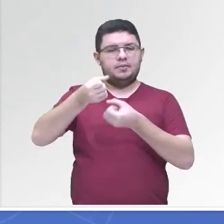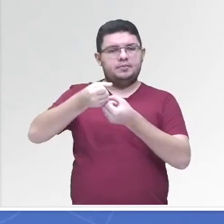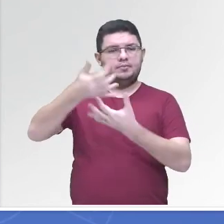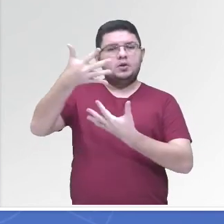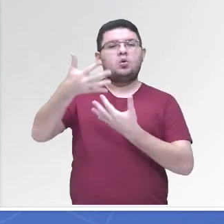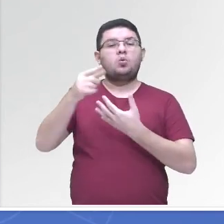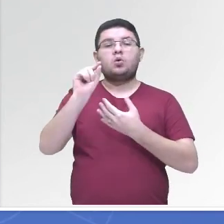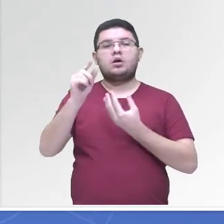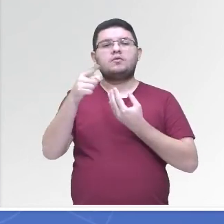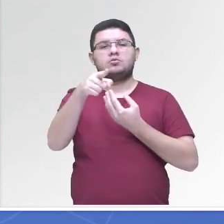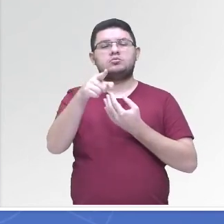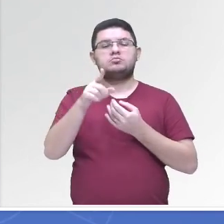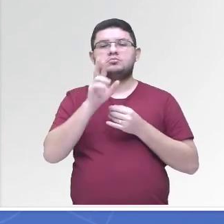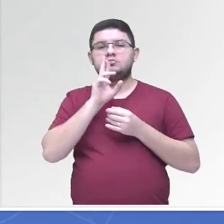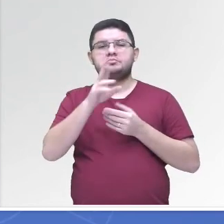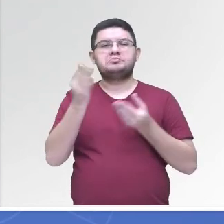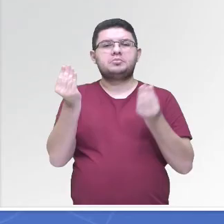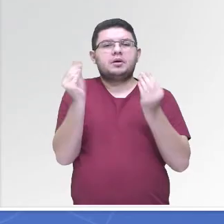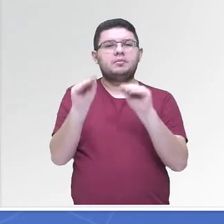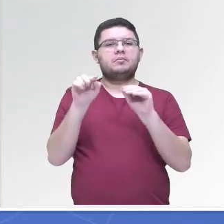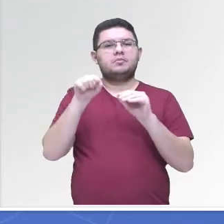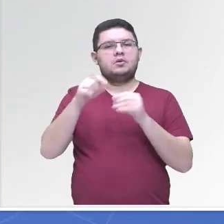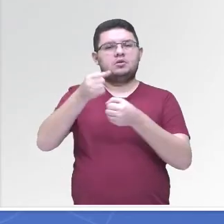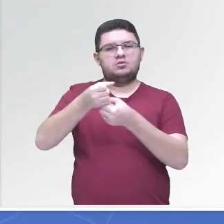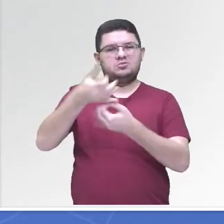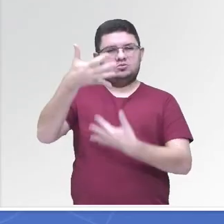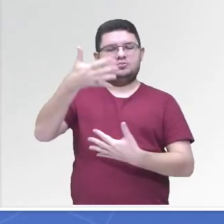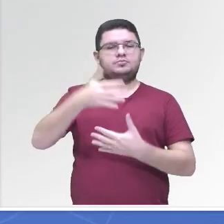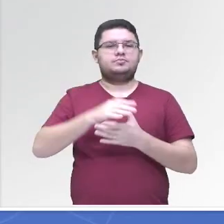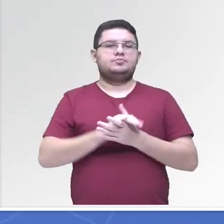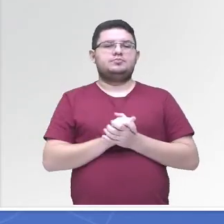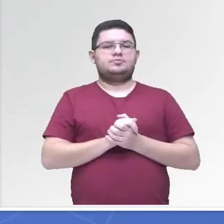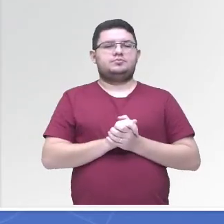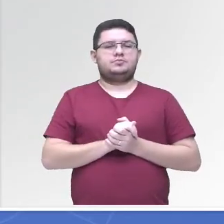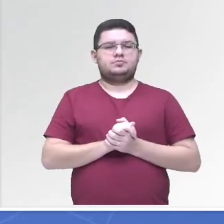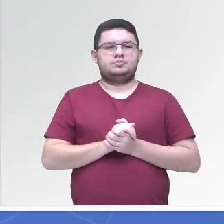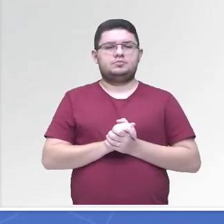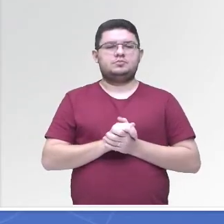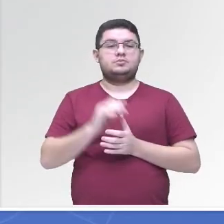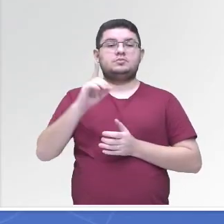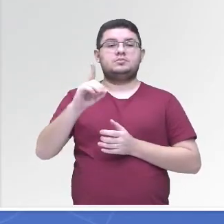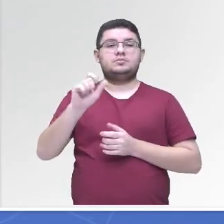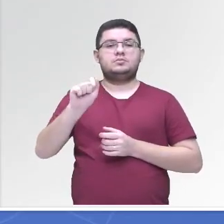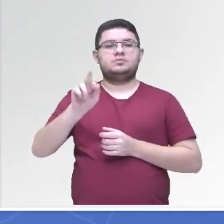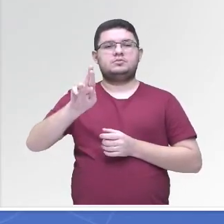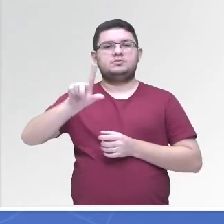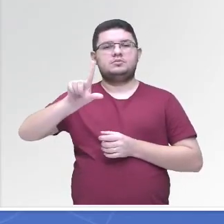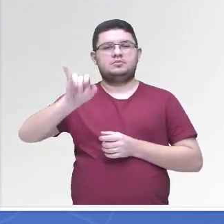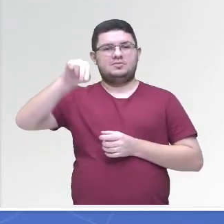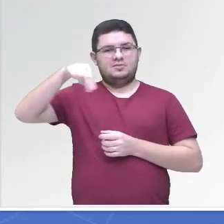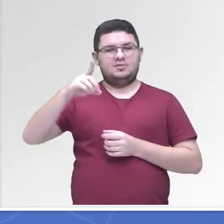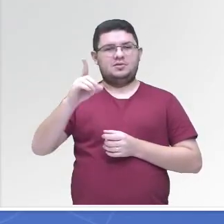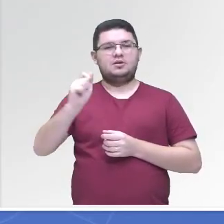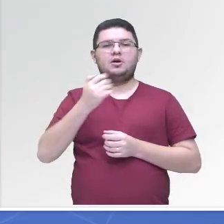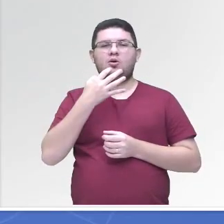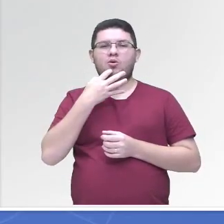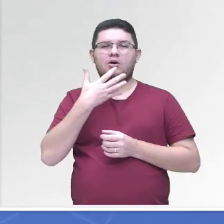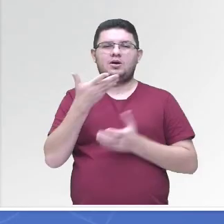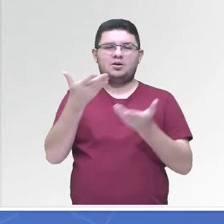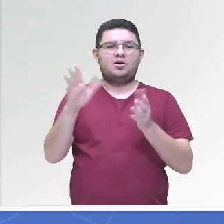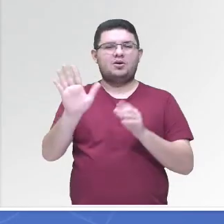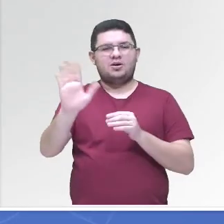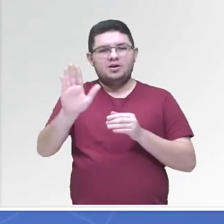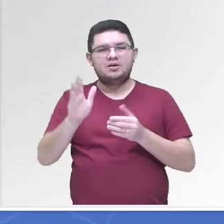sua resposta lá no chat. Quem mais? Olha a Darlinda! E aí, Darlinda? Olha, tá